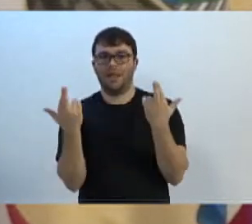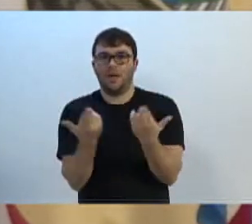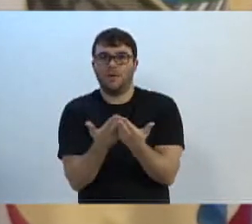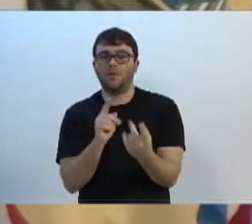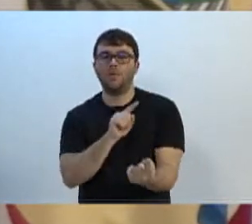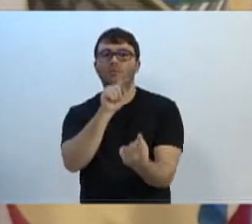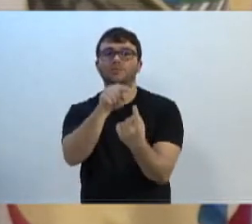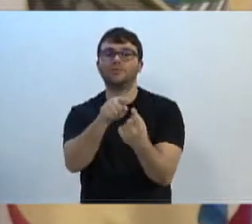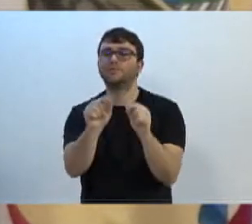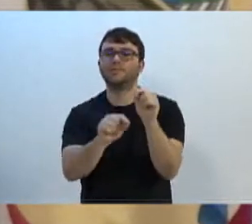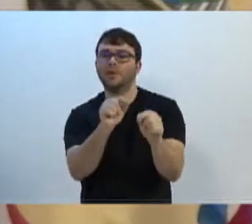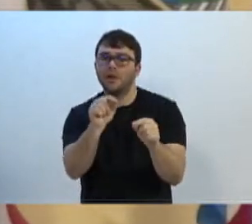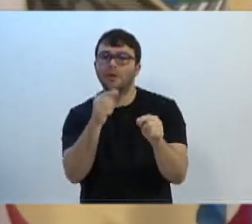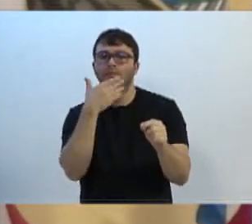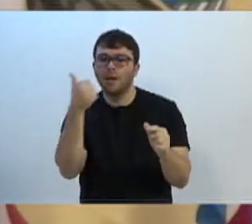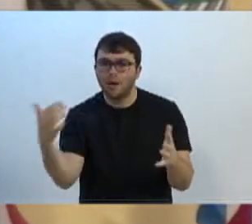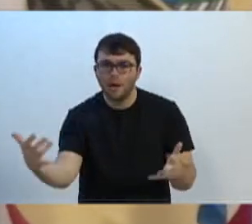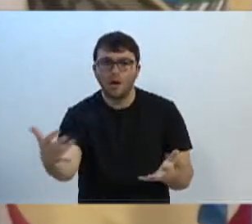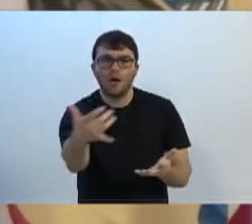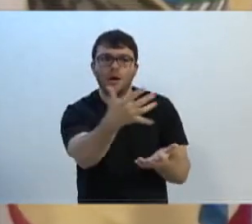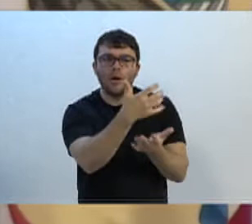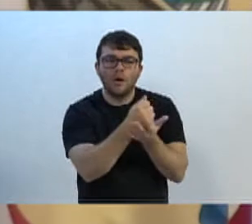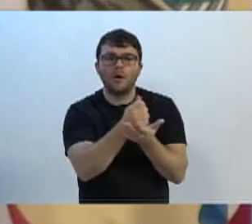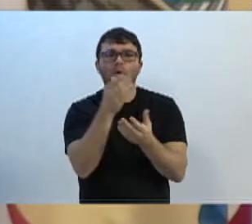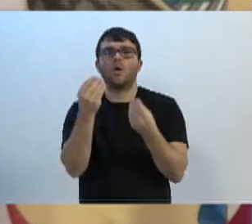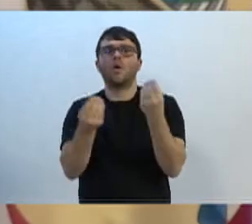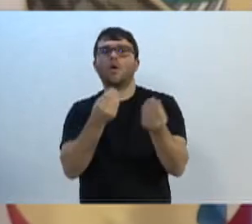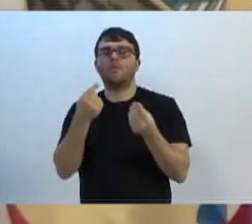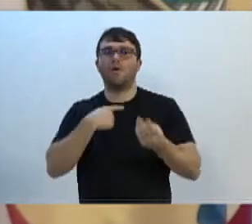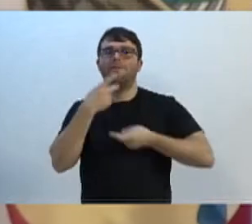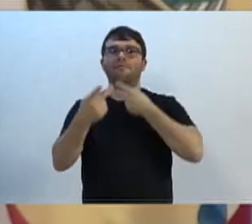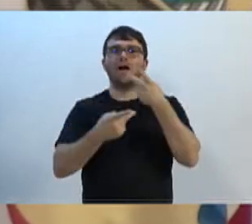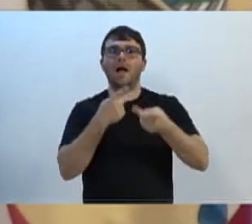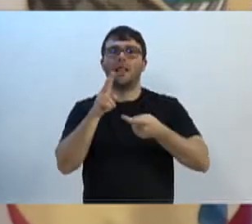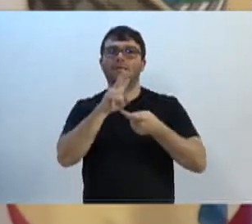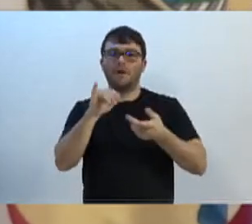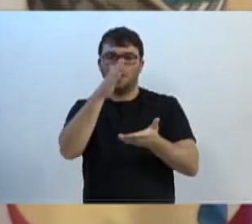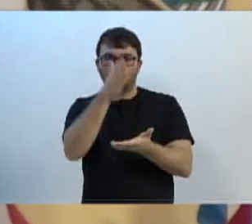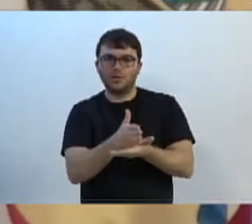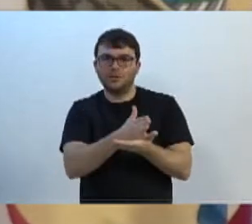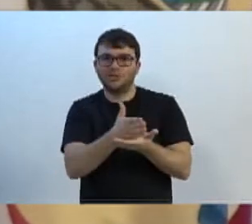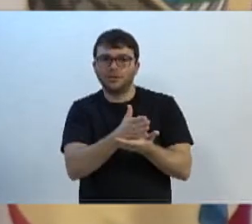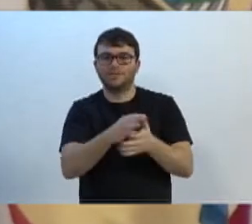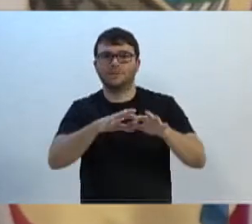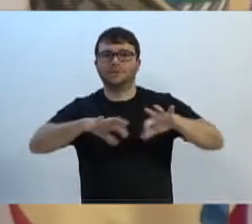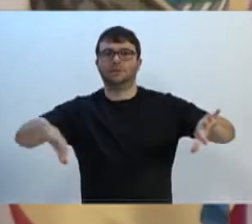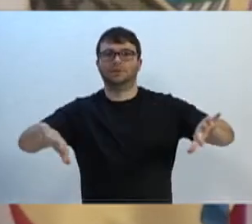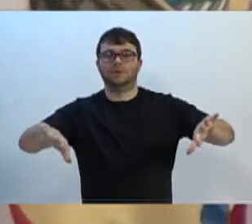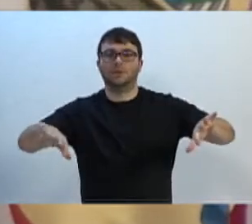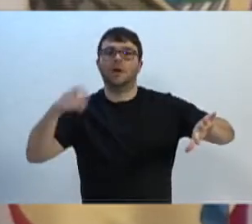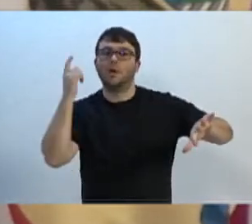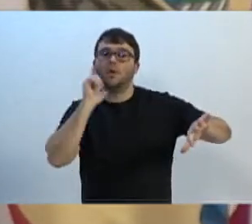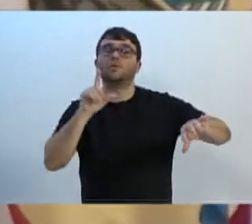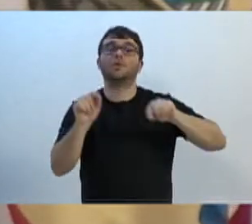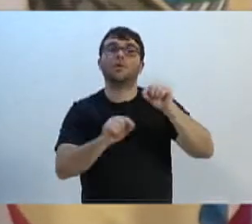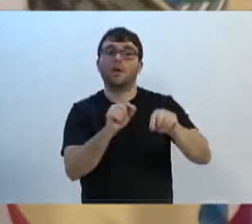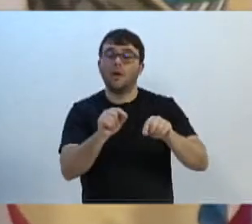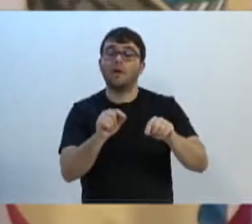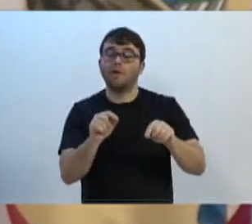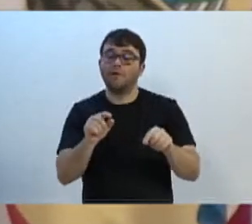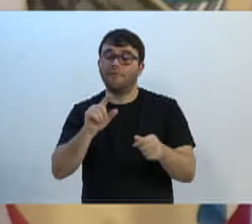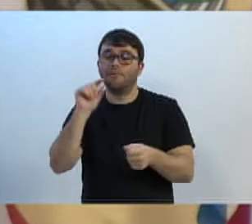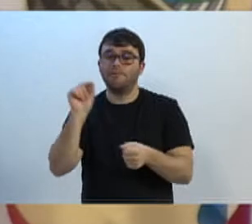justamente para fazer um apanhado daquele divisor de águas que eu havia dito que eram divisor de águas onde nós faríamos aqui